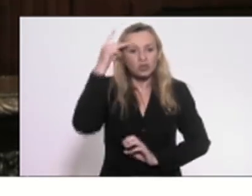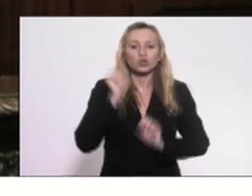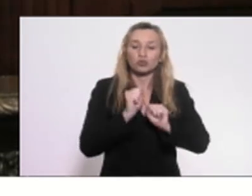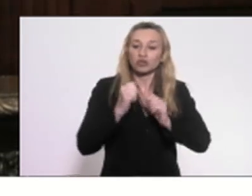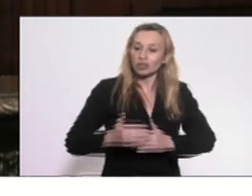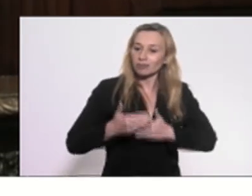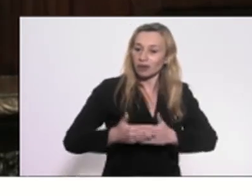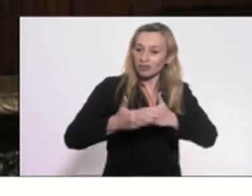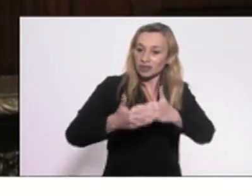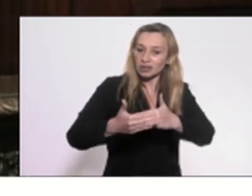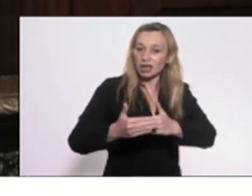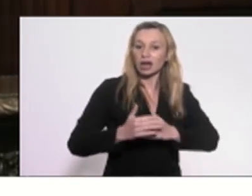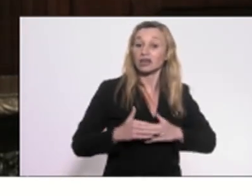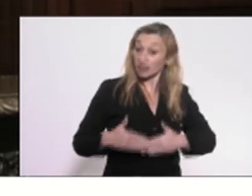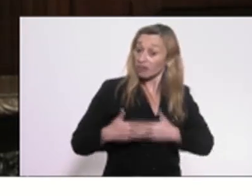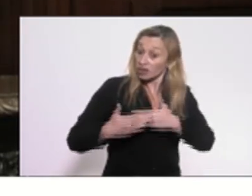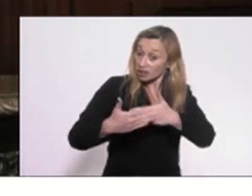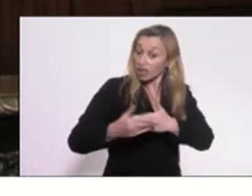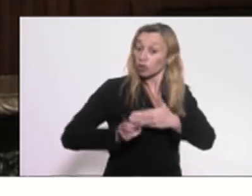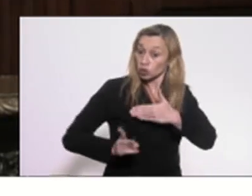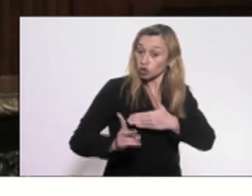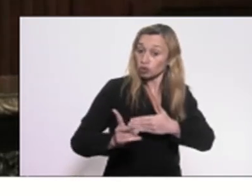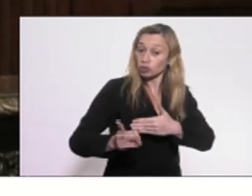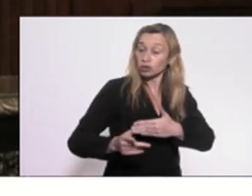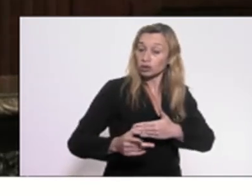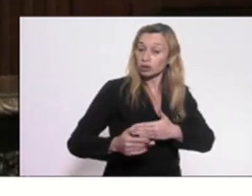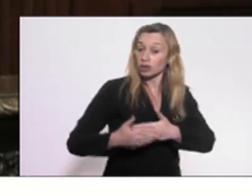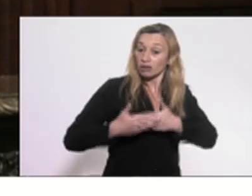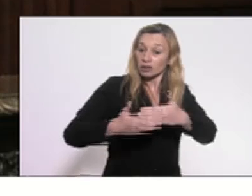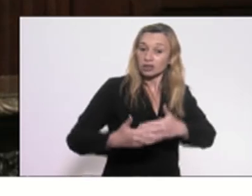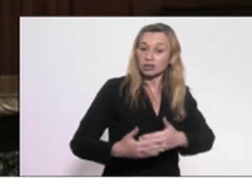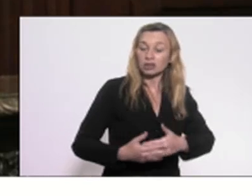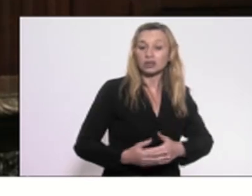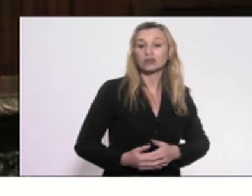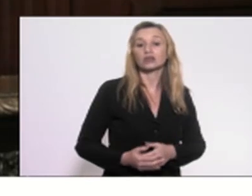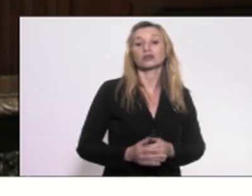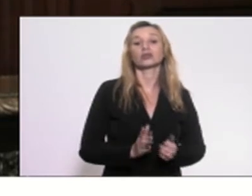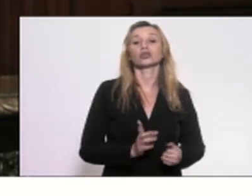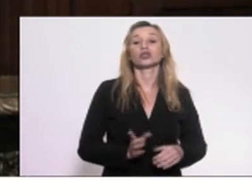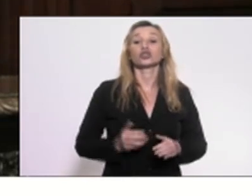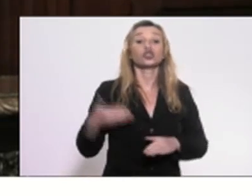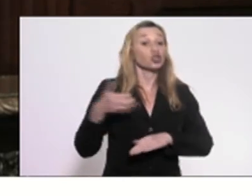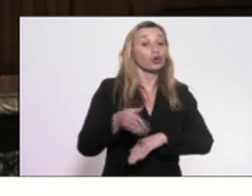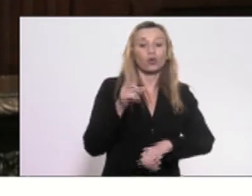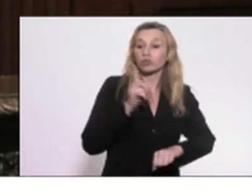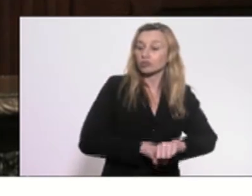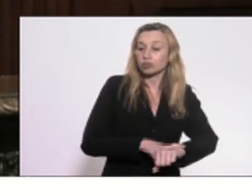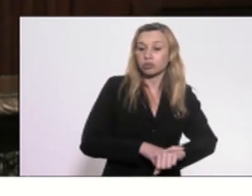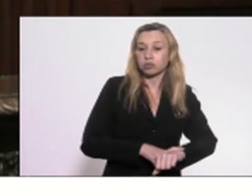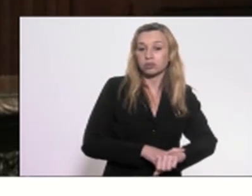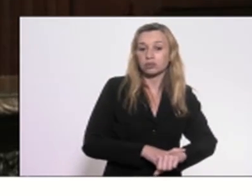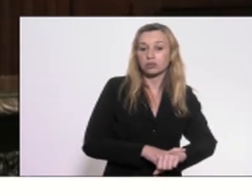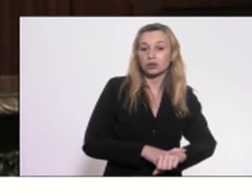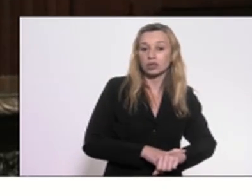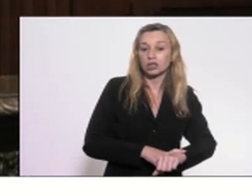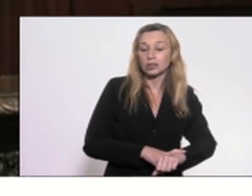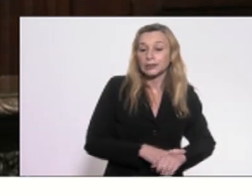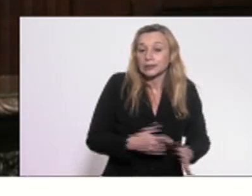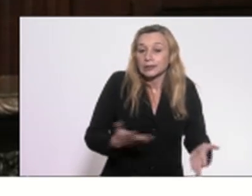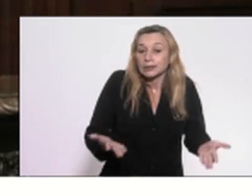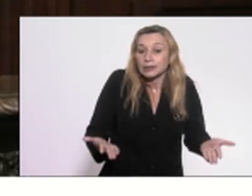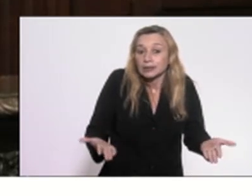avançar, e avançaram. Avançaram a tal ponto que